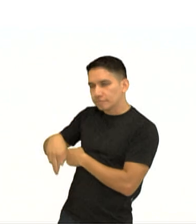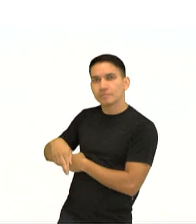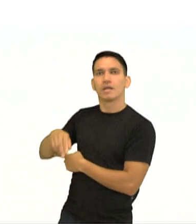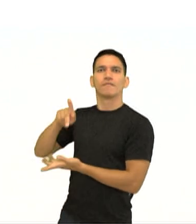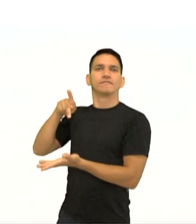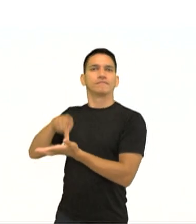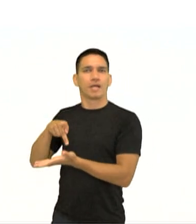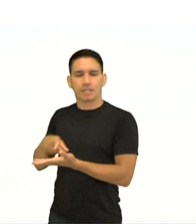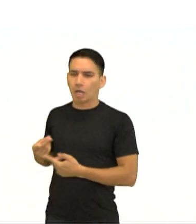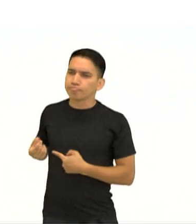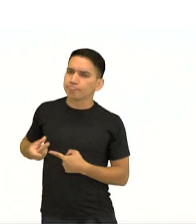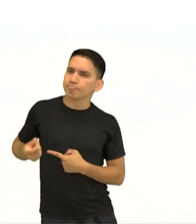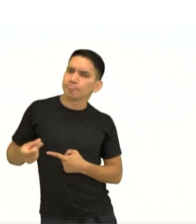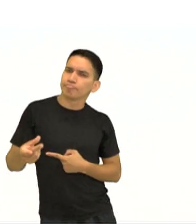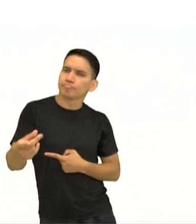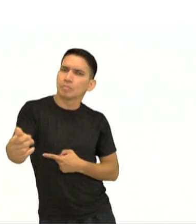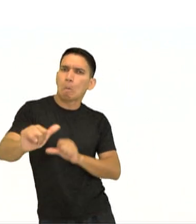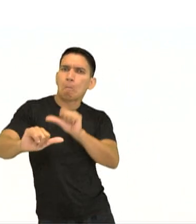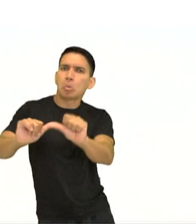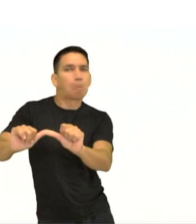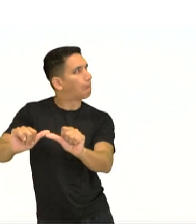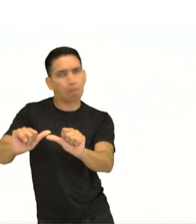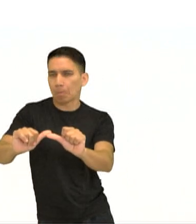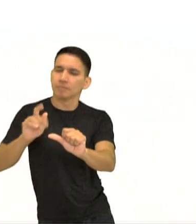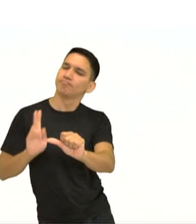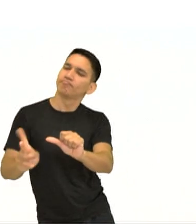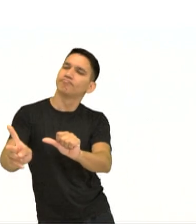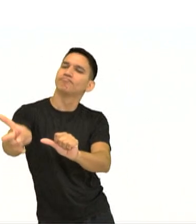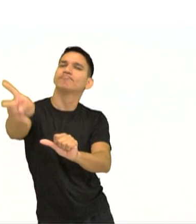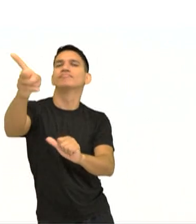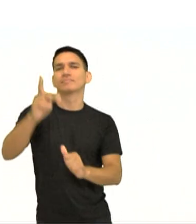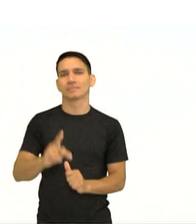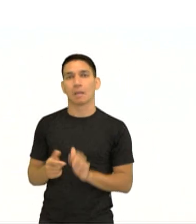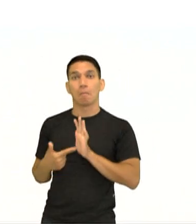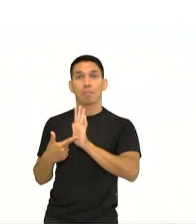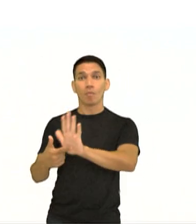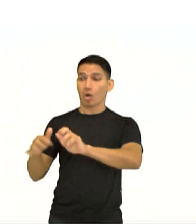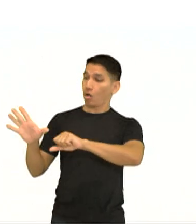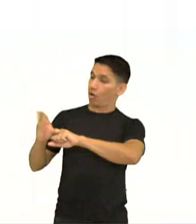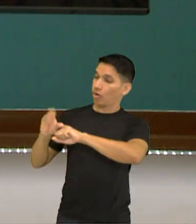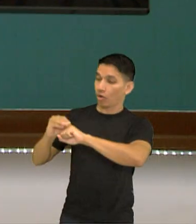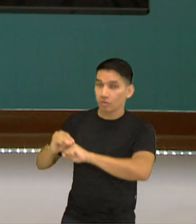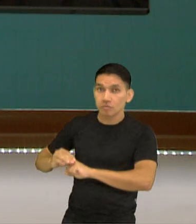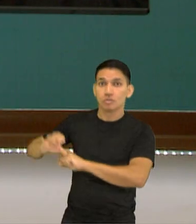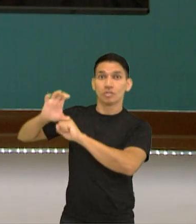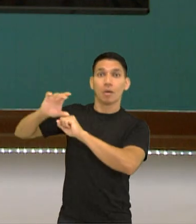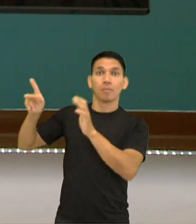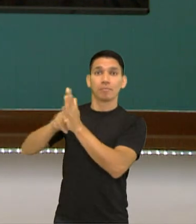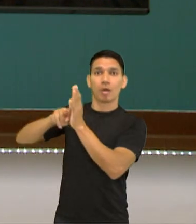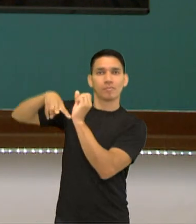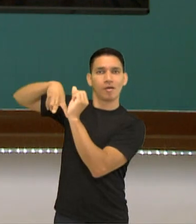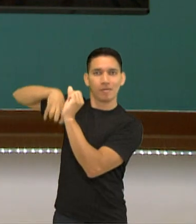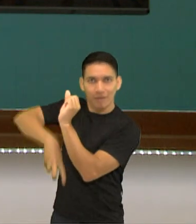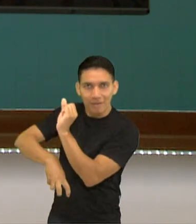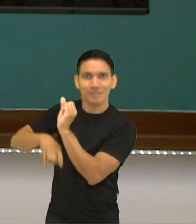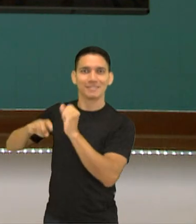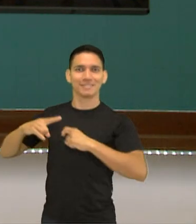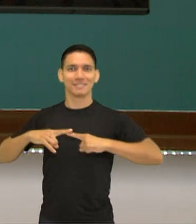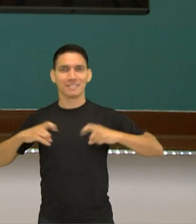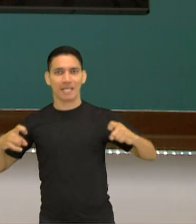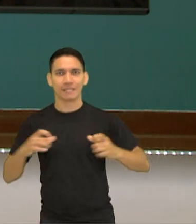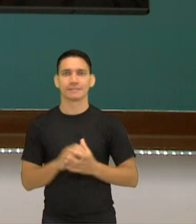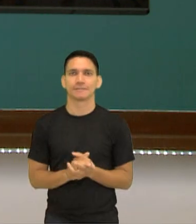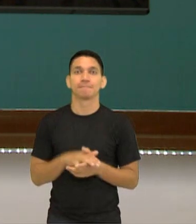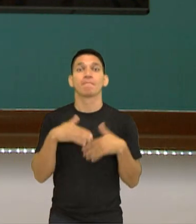ele é eterno, ele é imutável, representado pelo conhecimento da episteme, da ciência, tá?